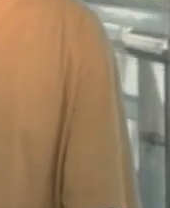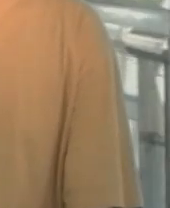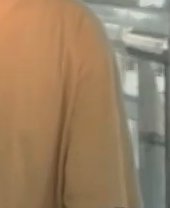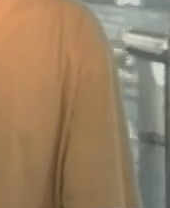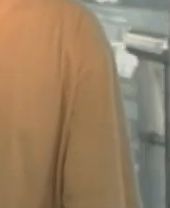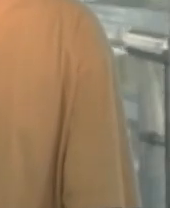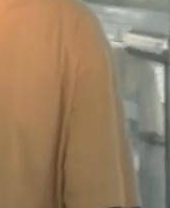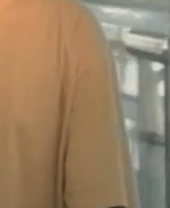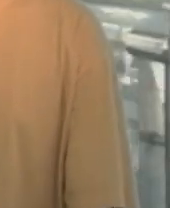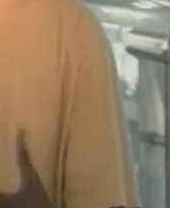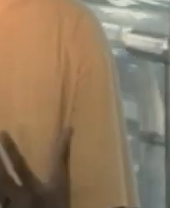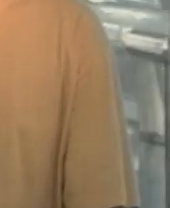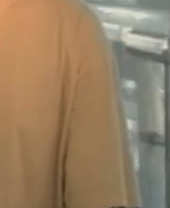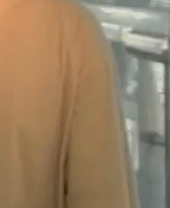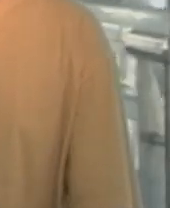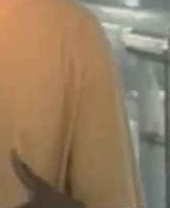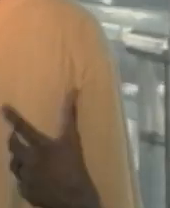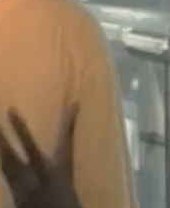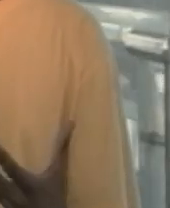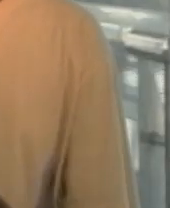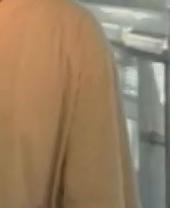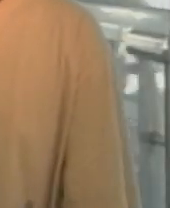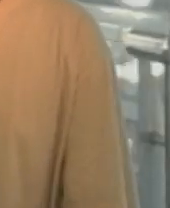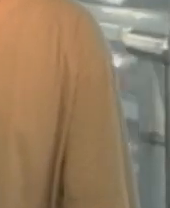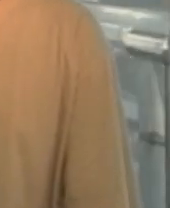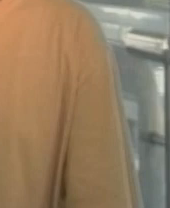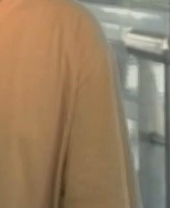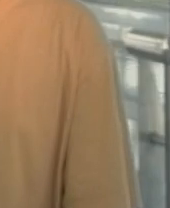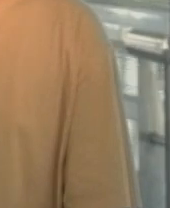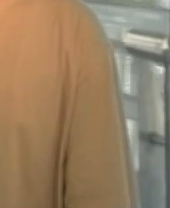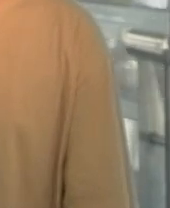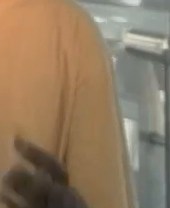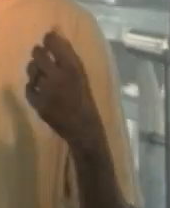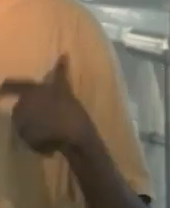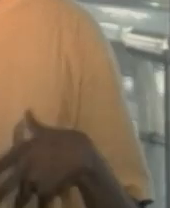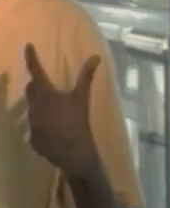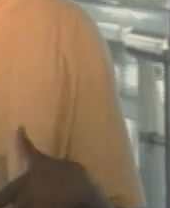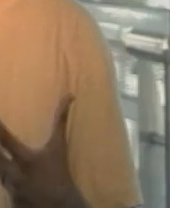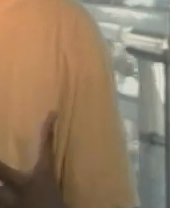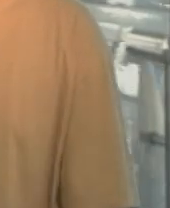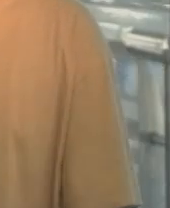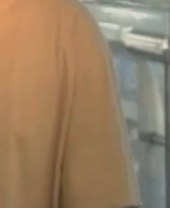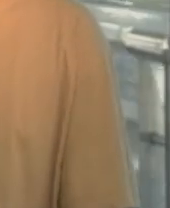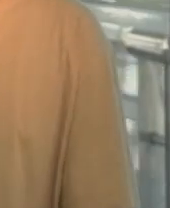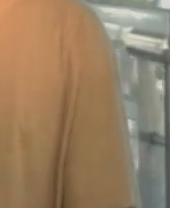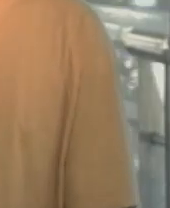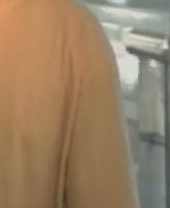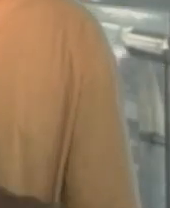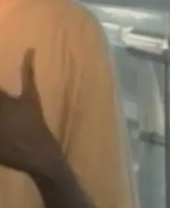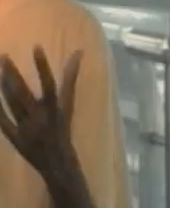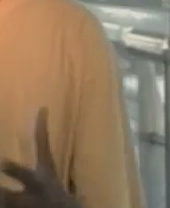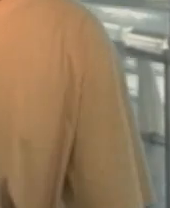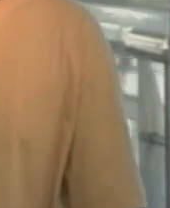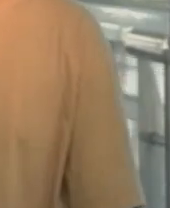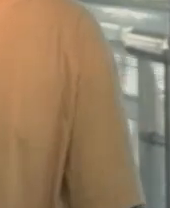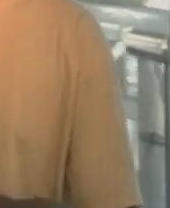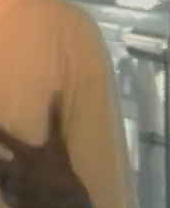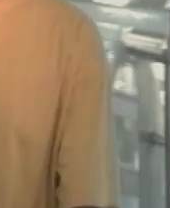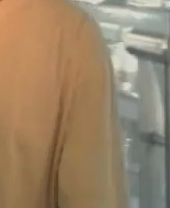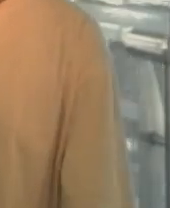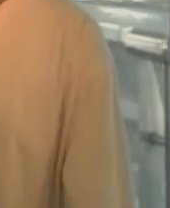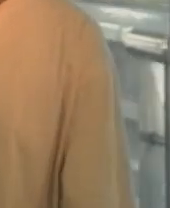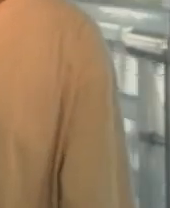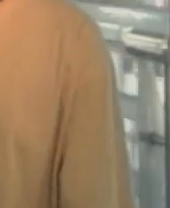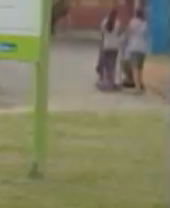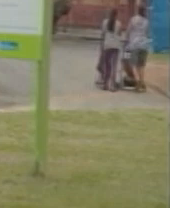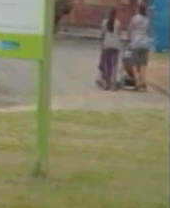jovem ele deve pesquisar, aproveitar que a gente tem essa curiosidade, né, em si mesmo, de querer entender as coisas,